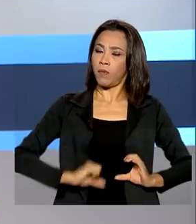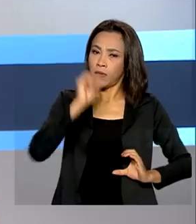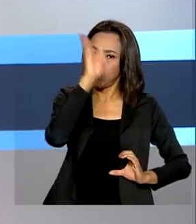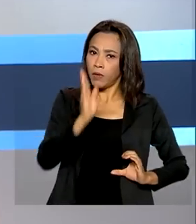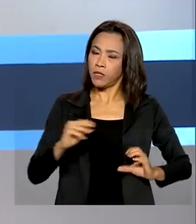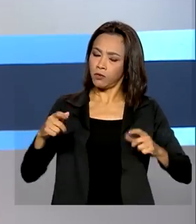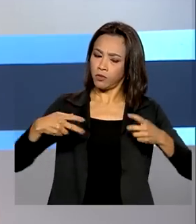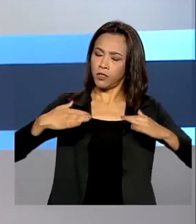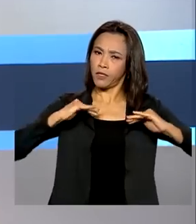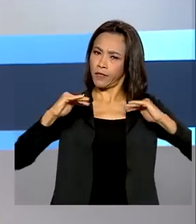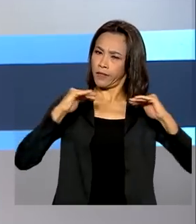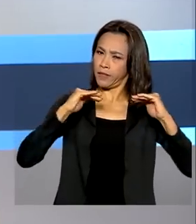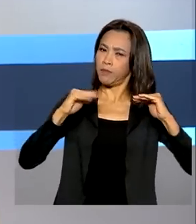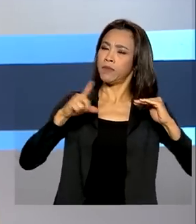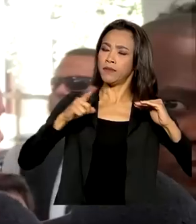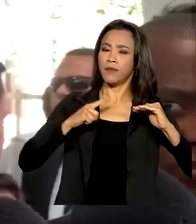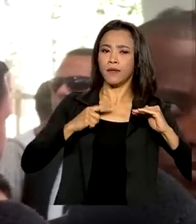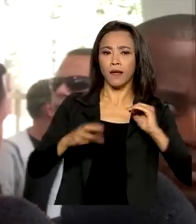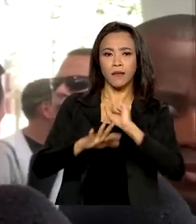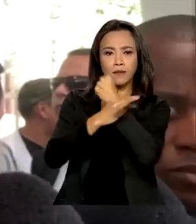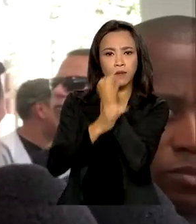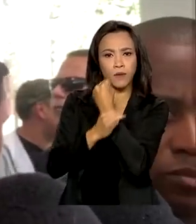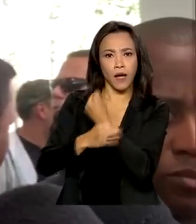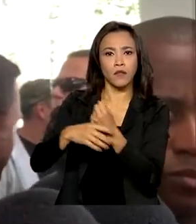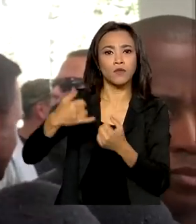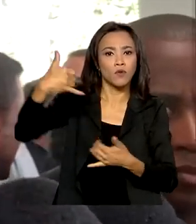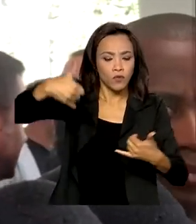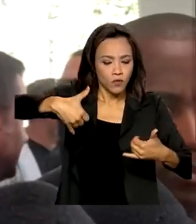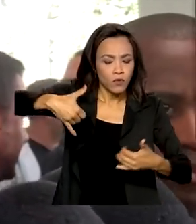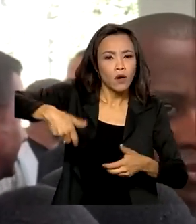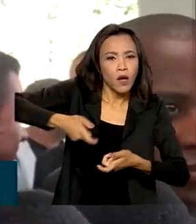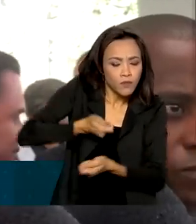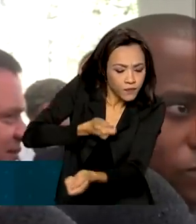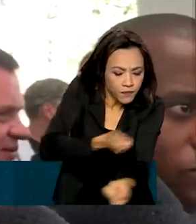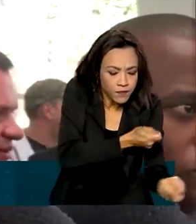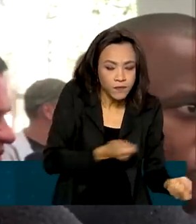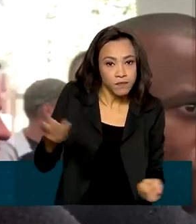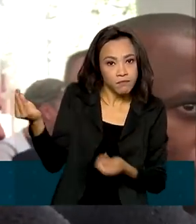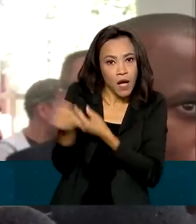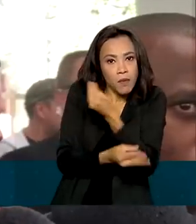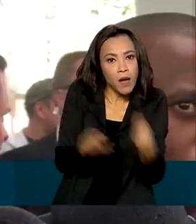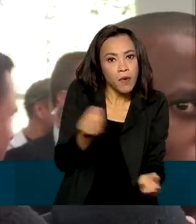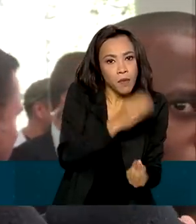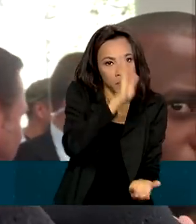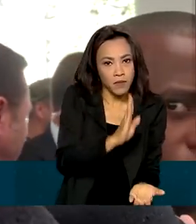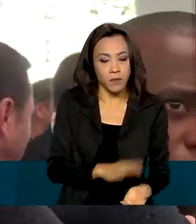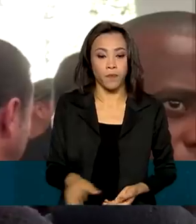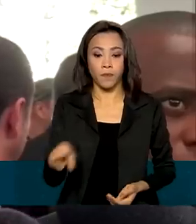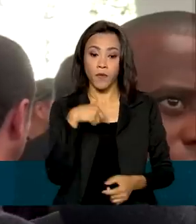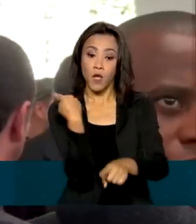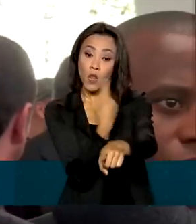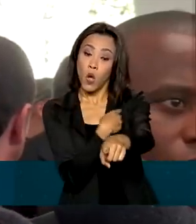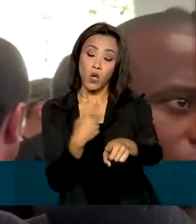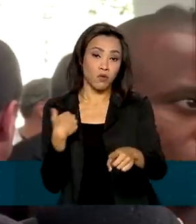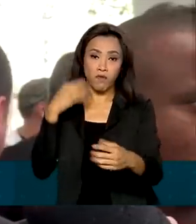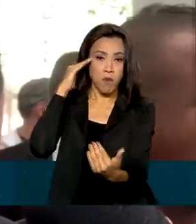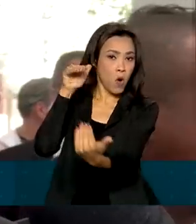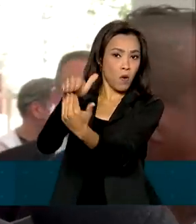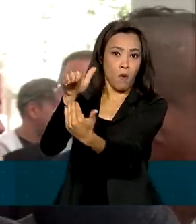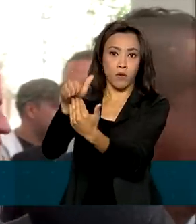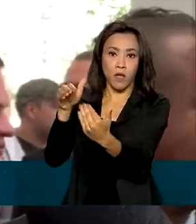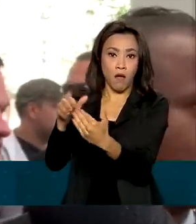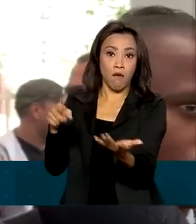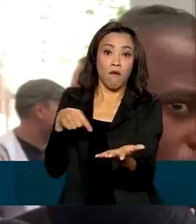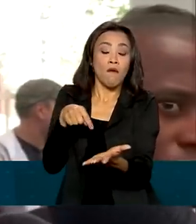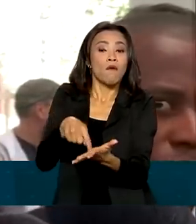de fertilizantes ao país e nós não vamos aderir essa essa sanções econômicas